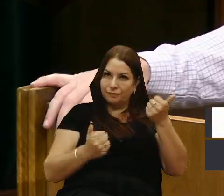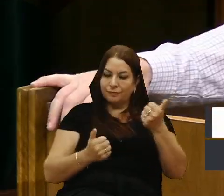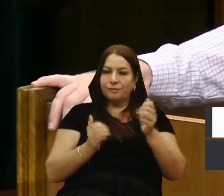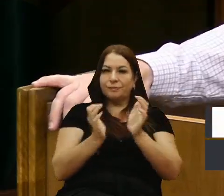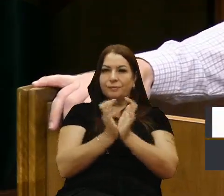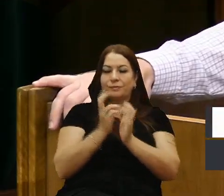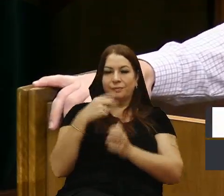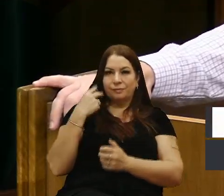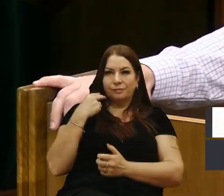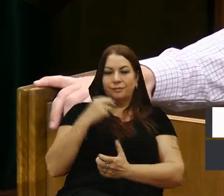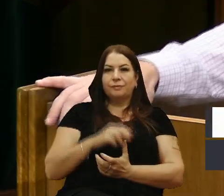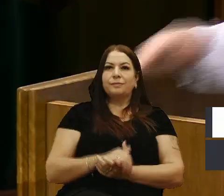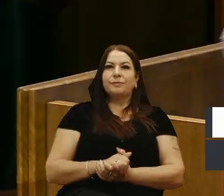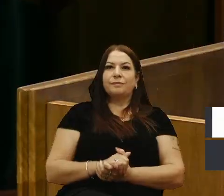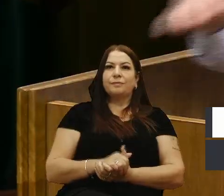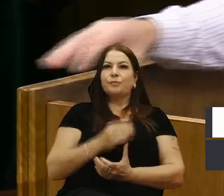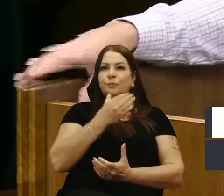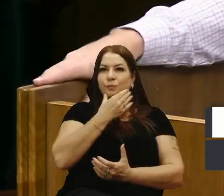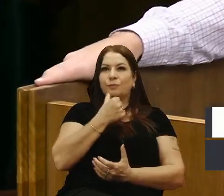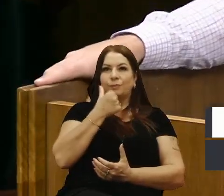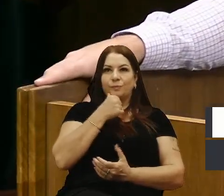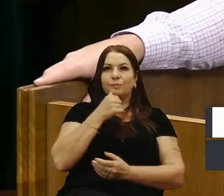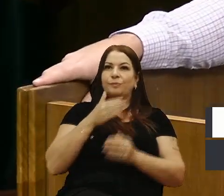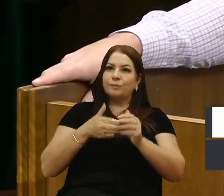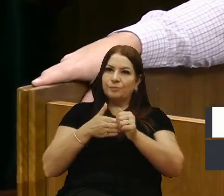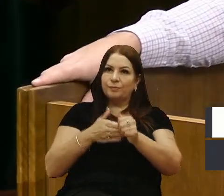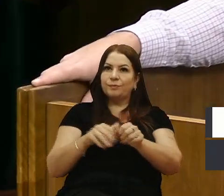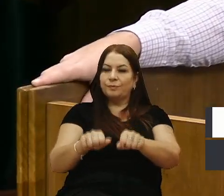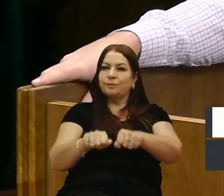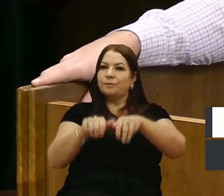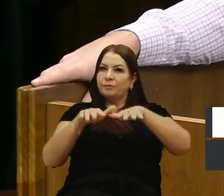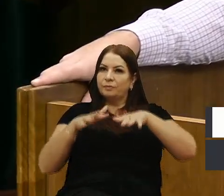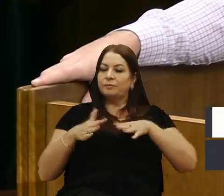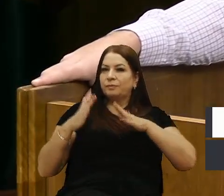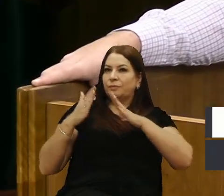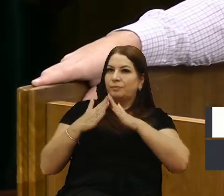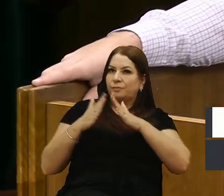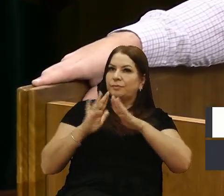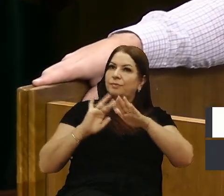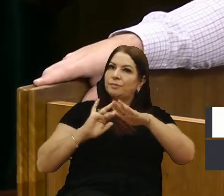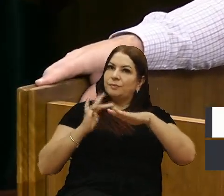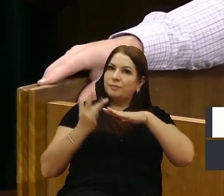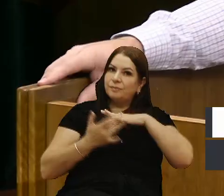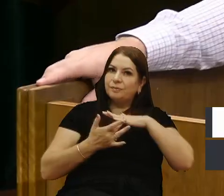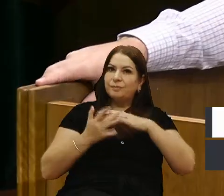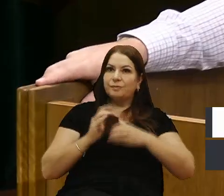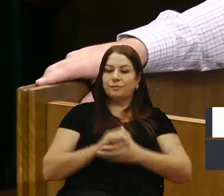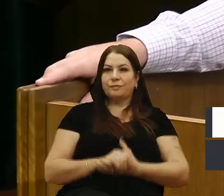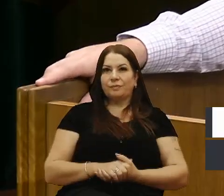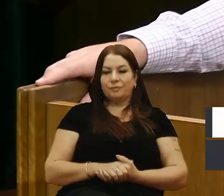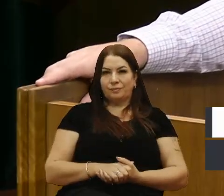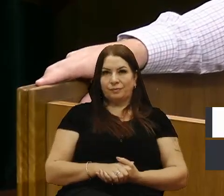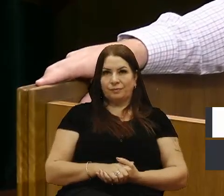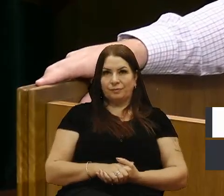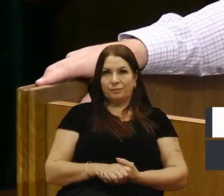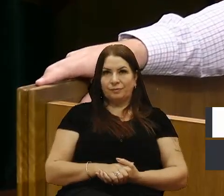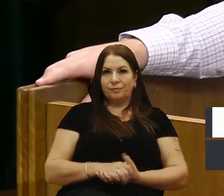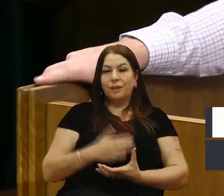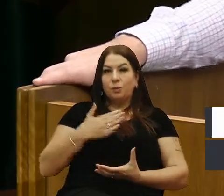colegas vereadoras, vereadores, pessoal que nos acompanha do plenário, de casa, das redes sociais.